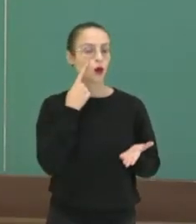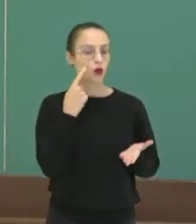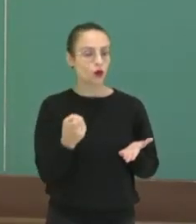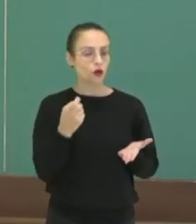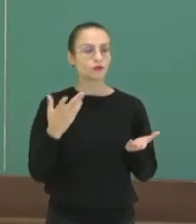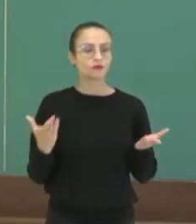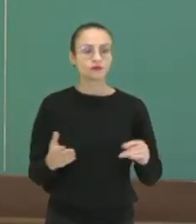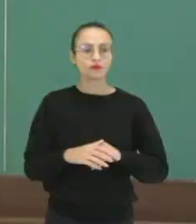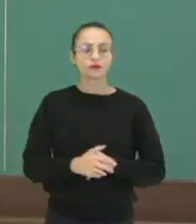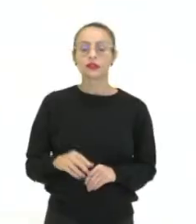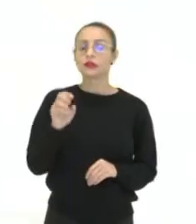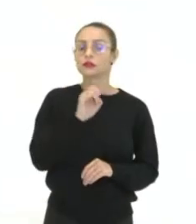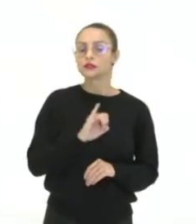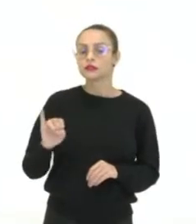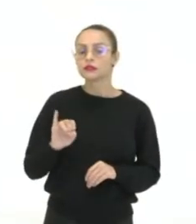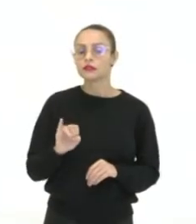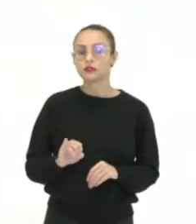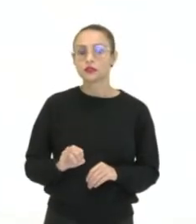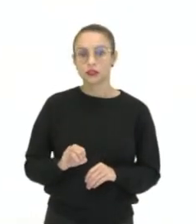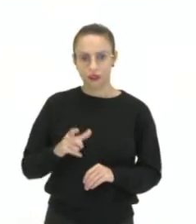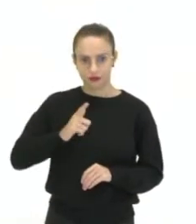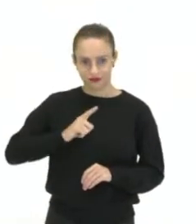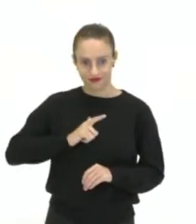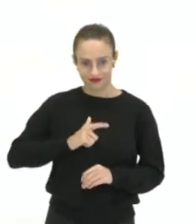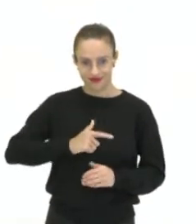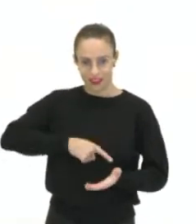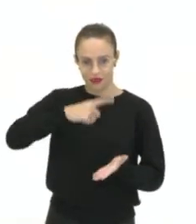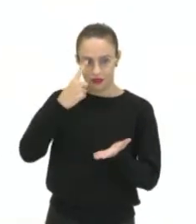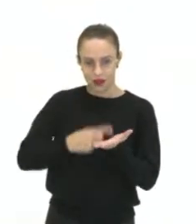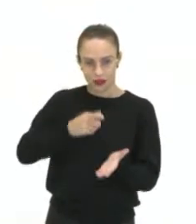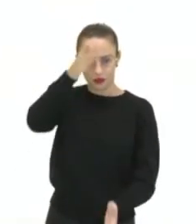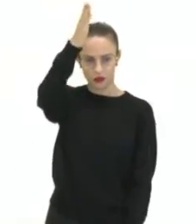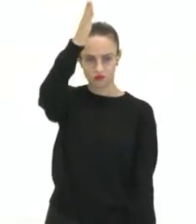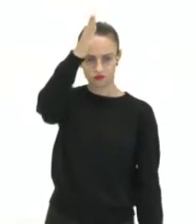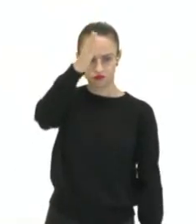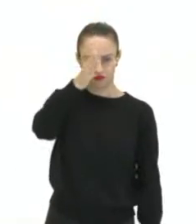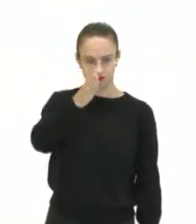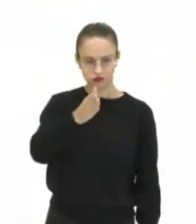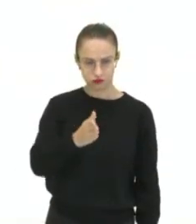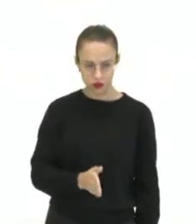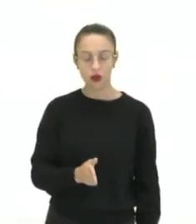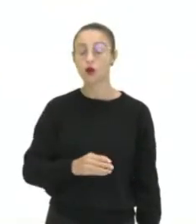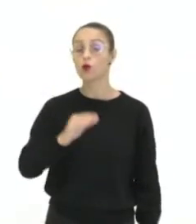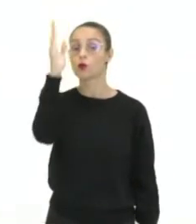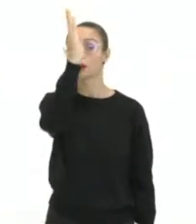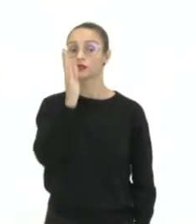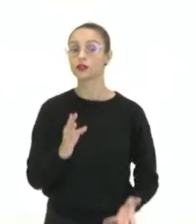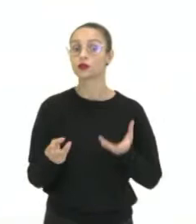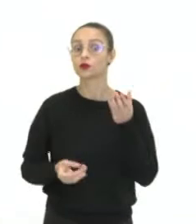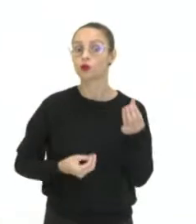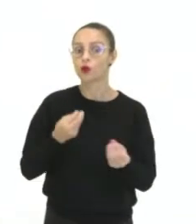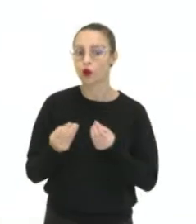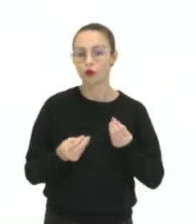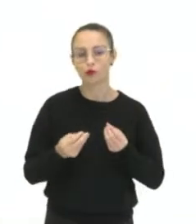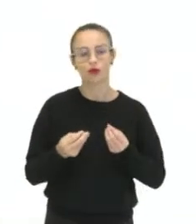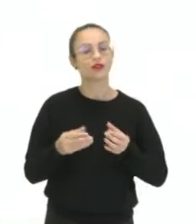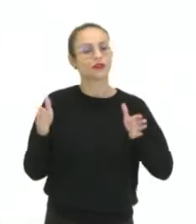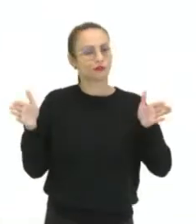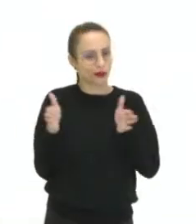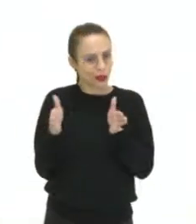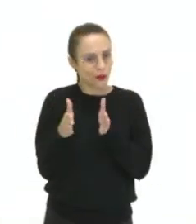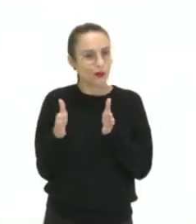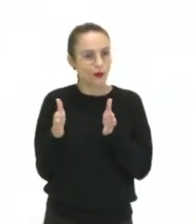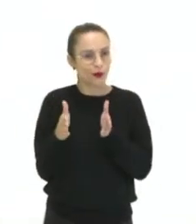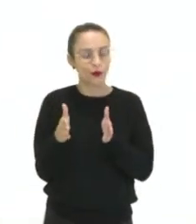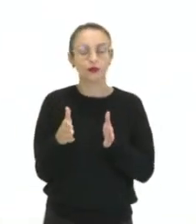Se dependesse do Tratado de Tordesilhas, o território brasileiro seria bem menor. Então,